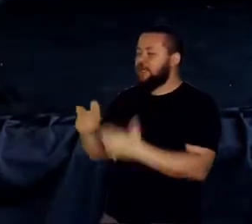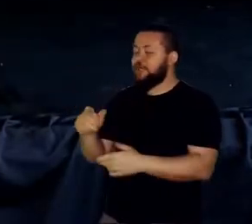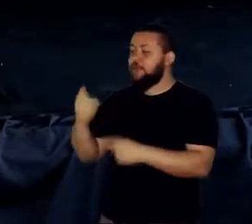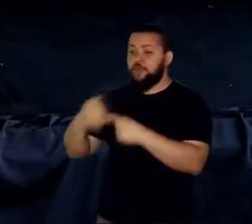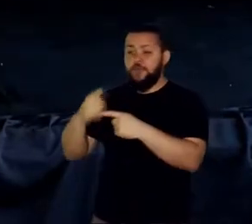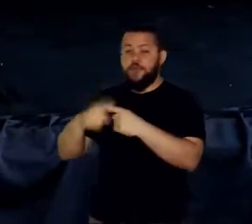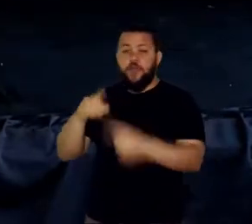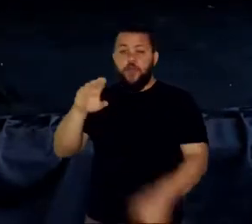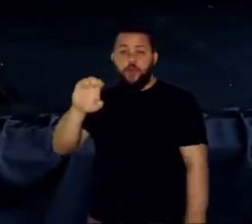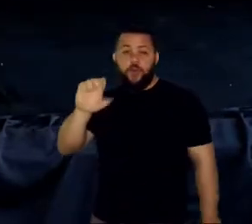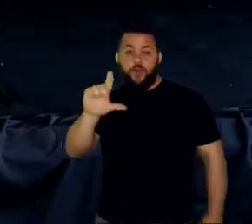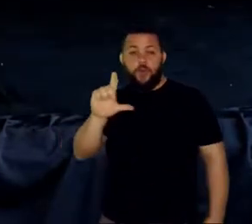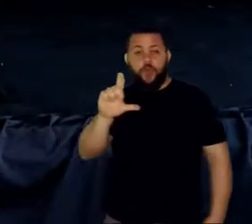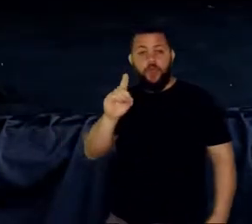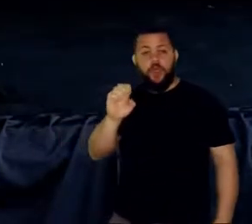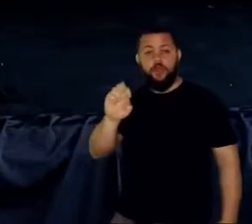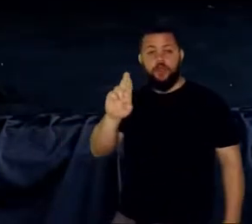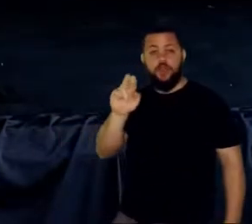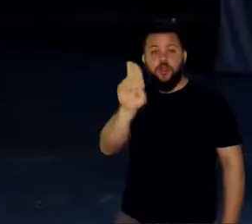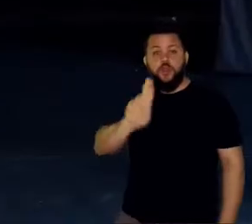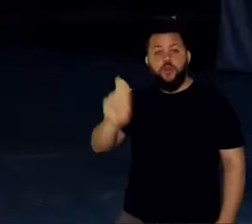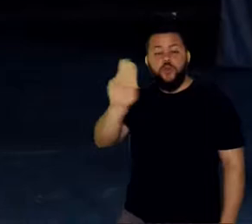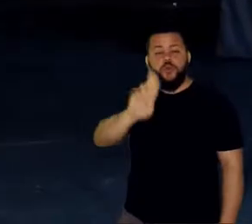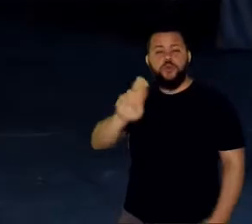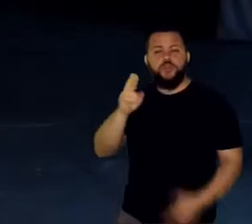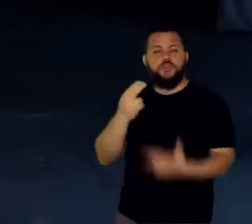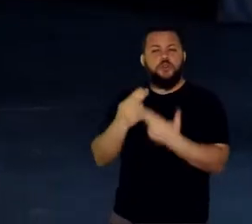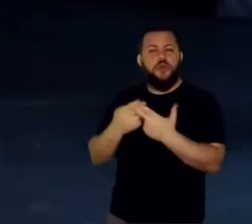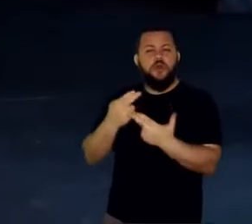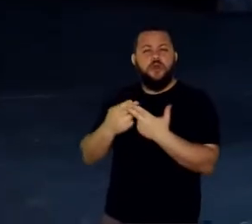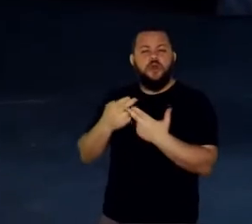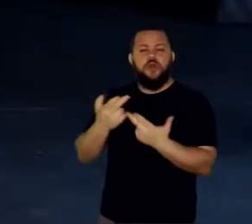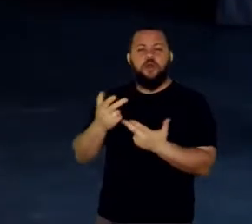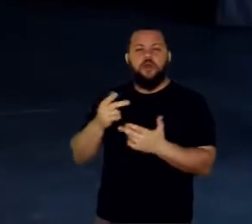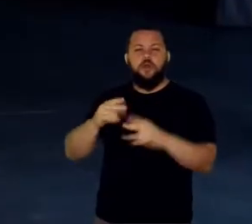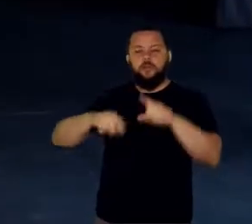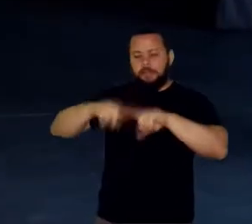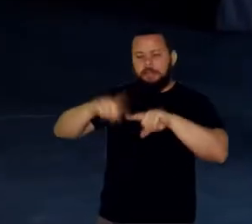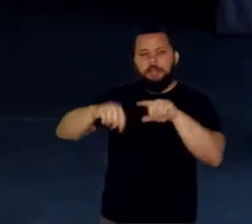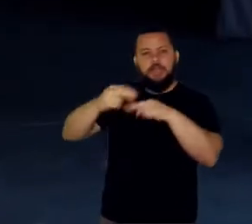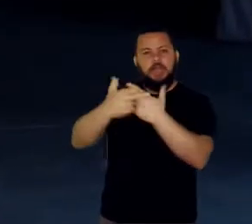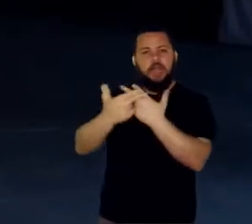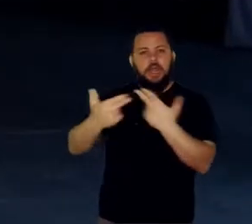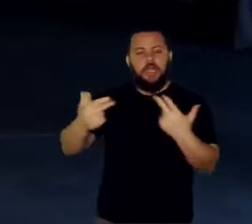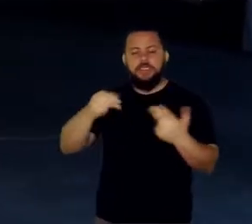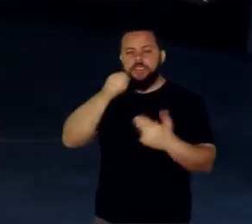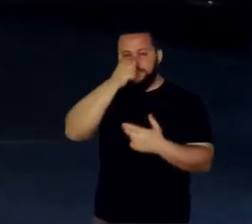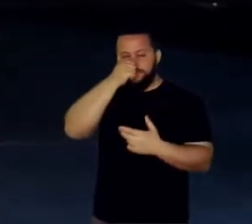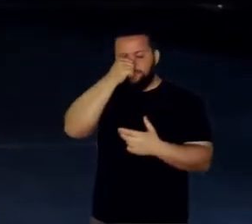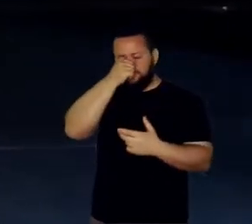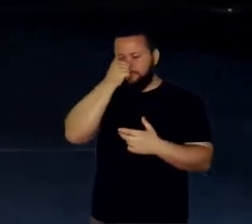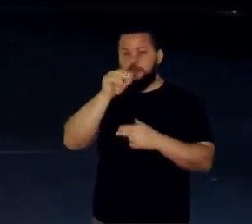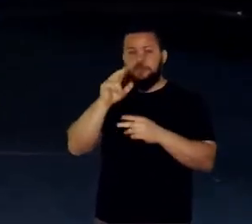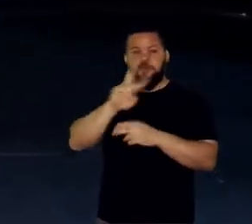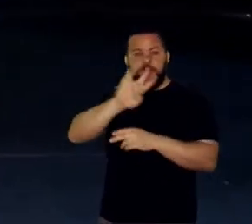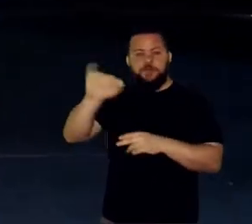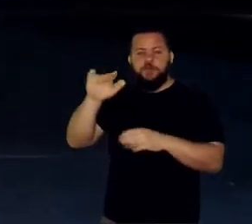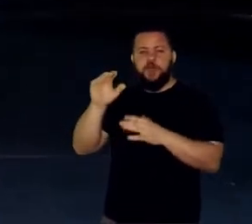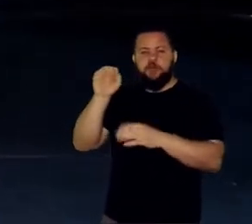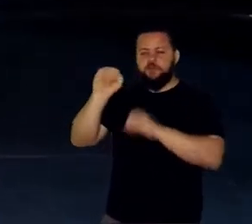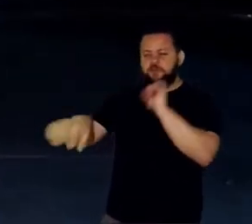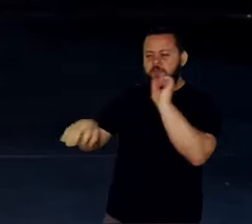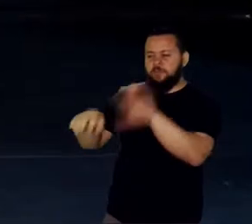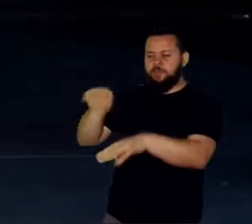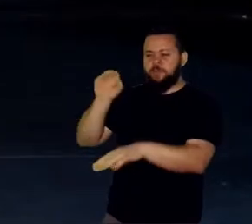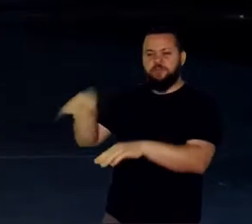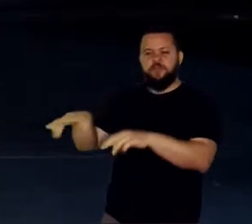utiliza... ele o reuso, né, dos materiais que iriam para descarte, né, isso, que é o